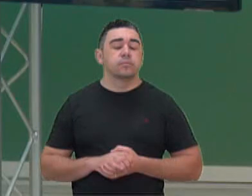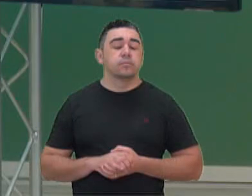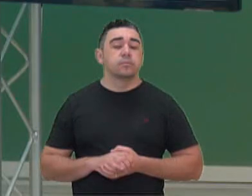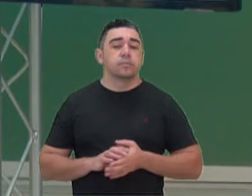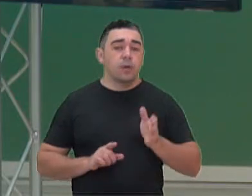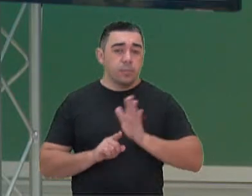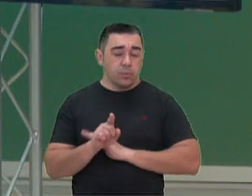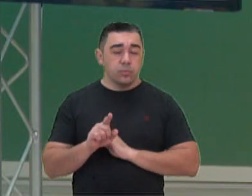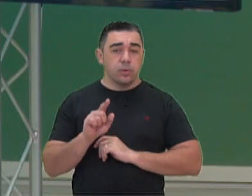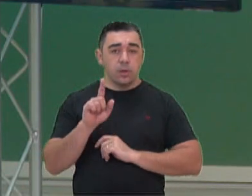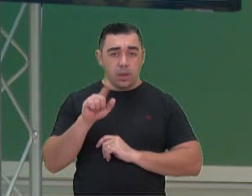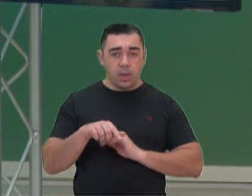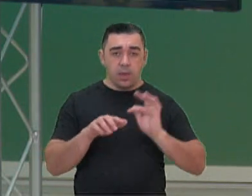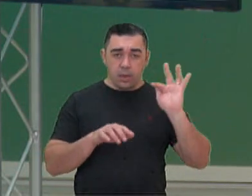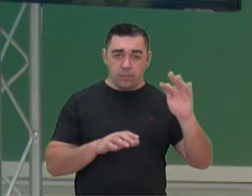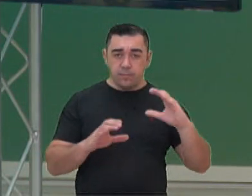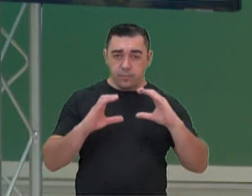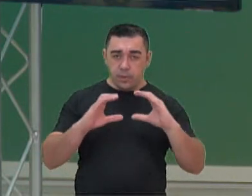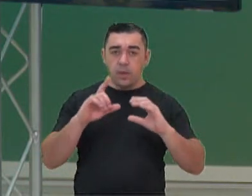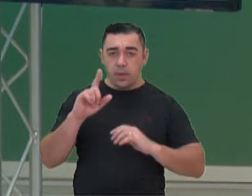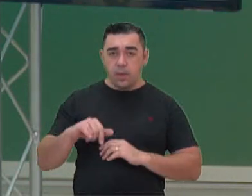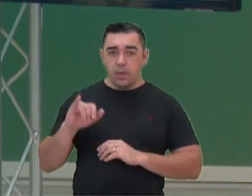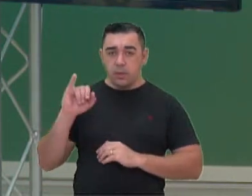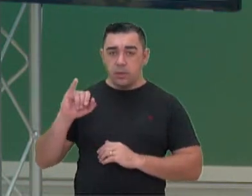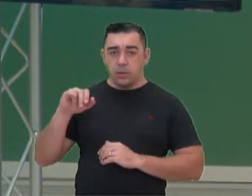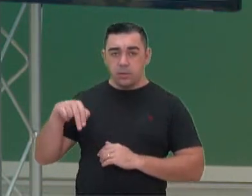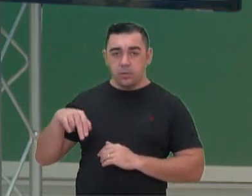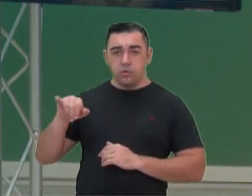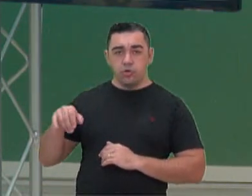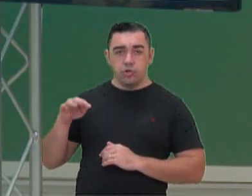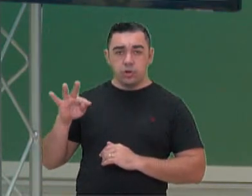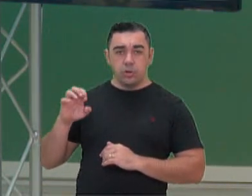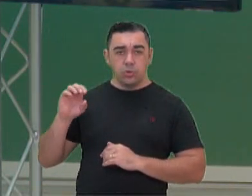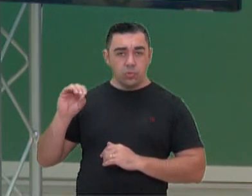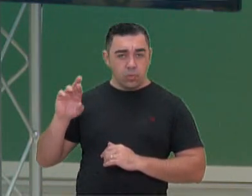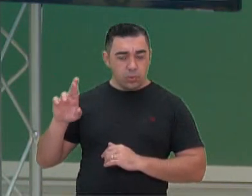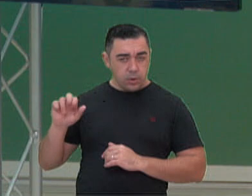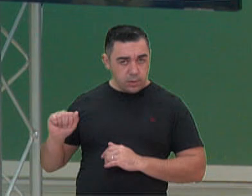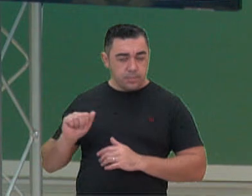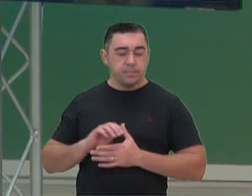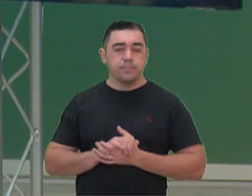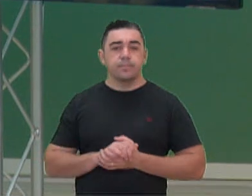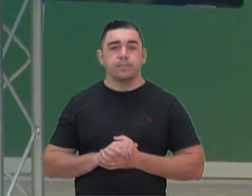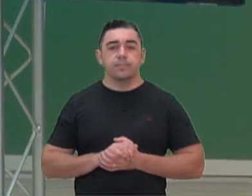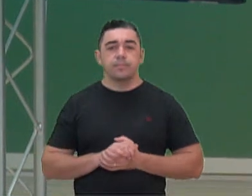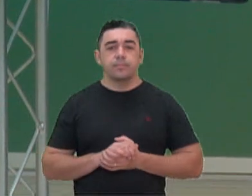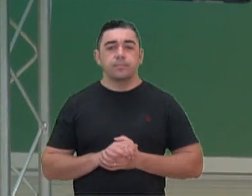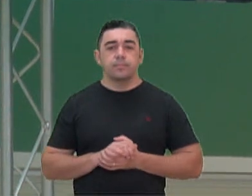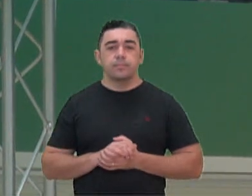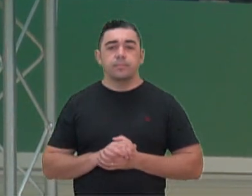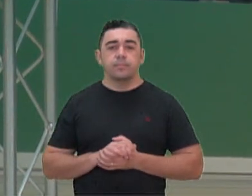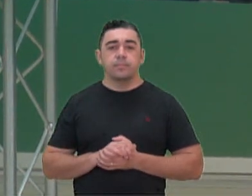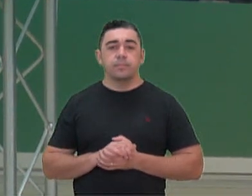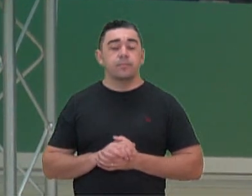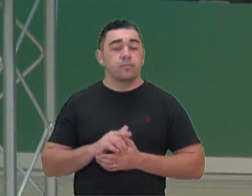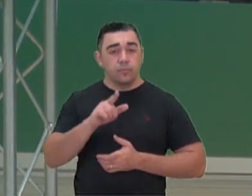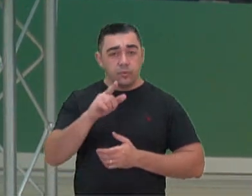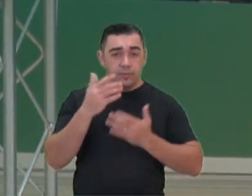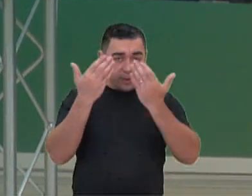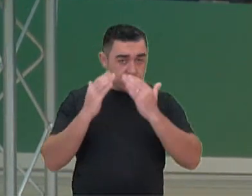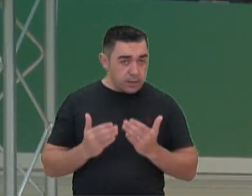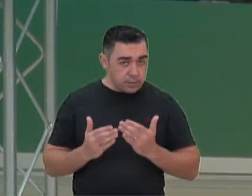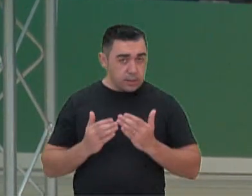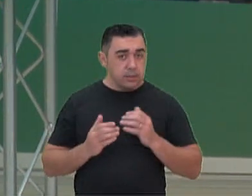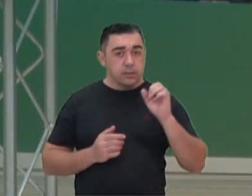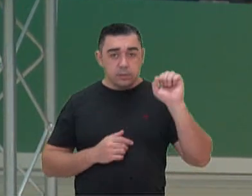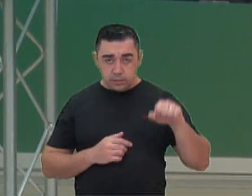função pode ser considerada injetora, injetiva ou injetora? Os dois nomes servem, né? Bem, você vai analisar.